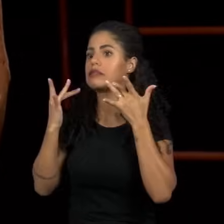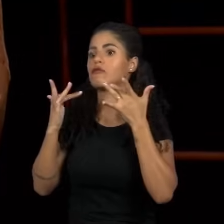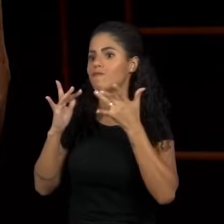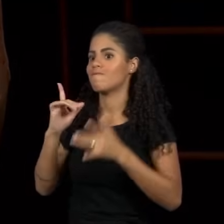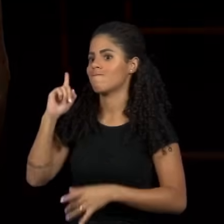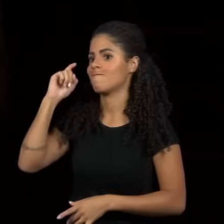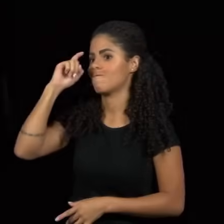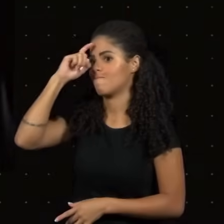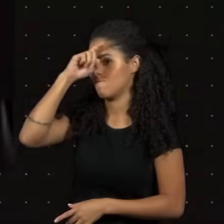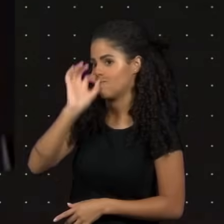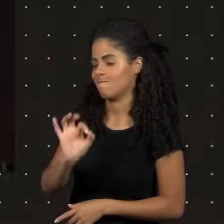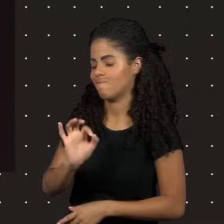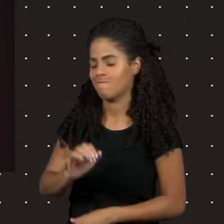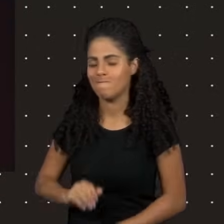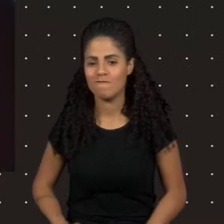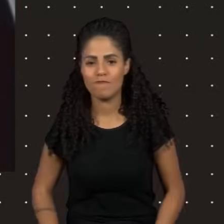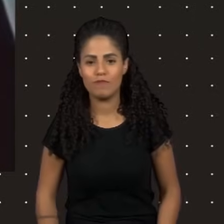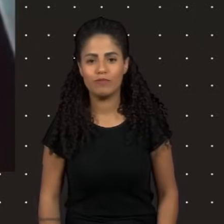Uhum. Difícil, né?